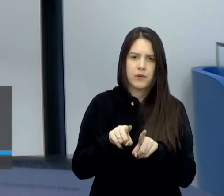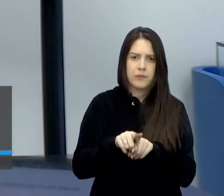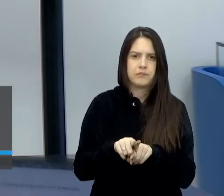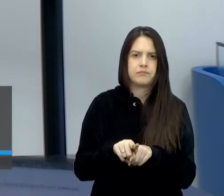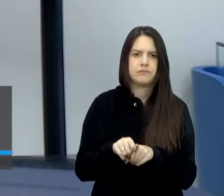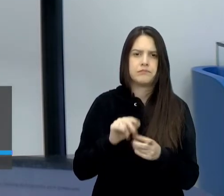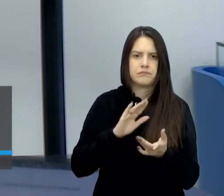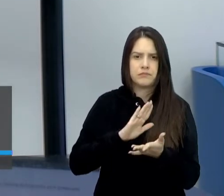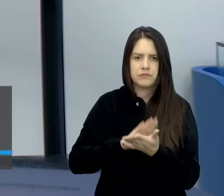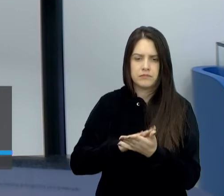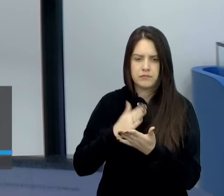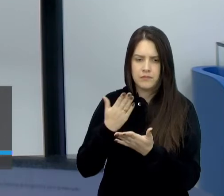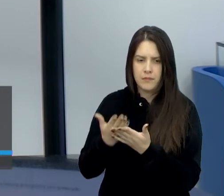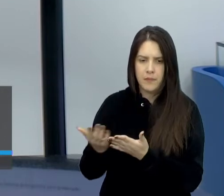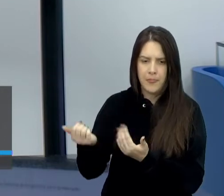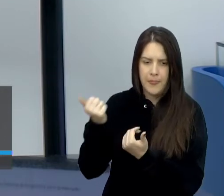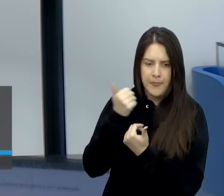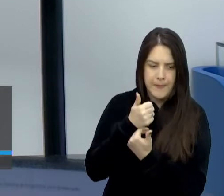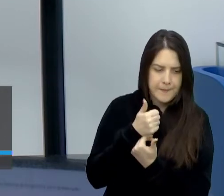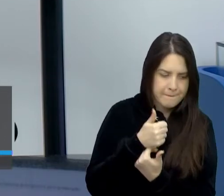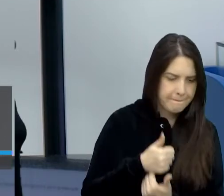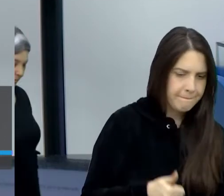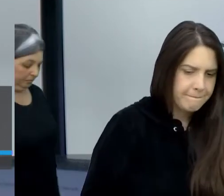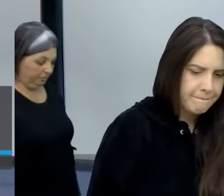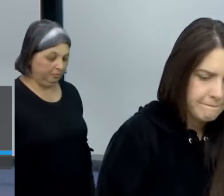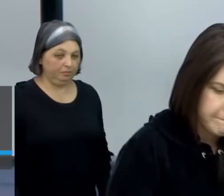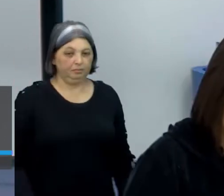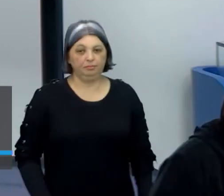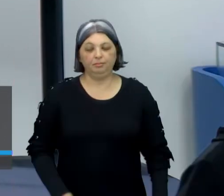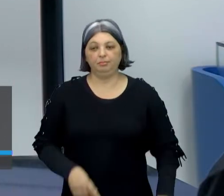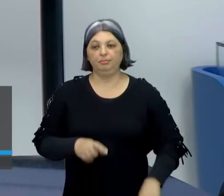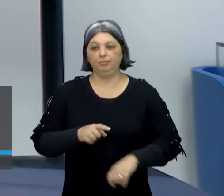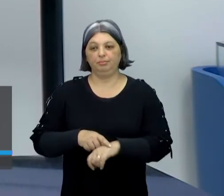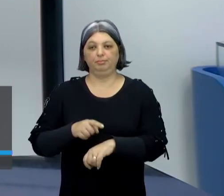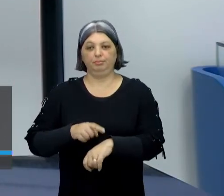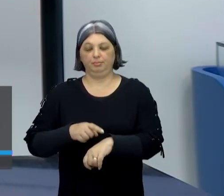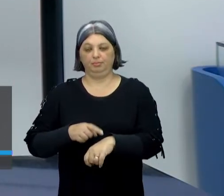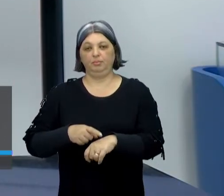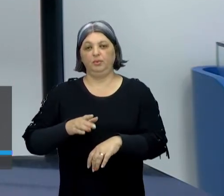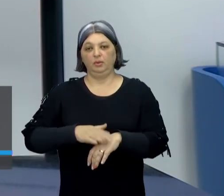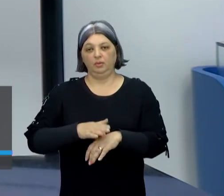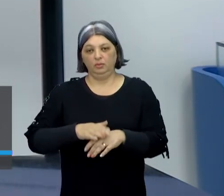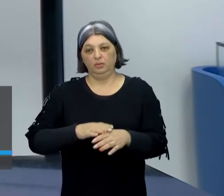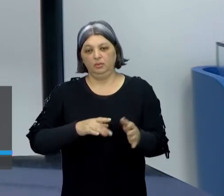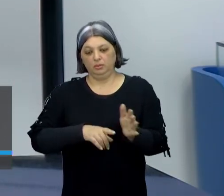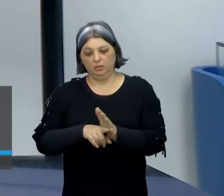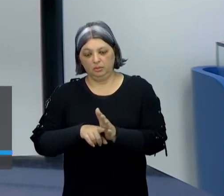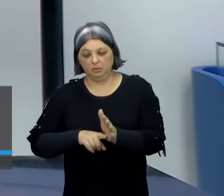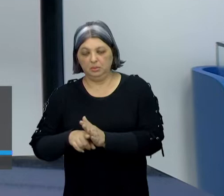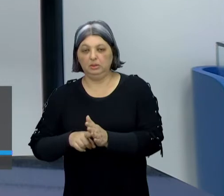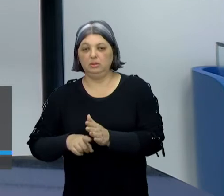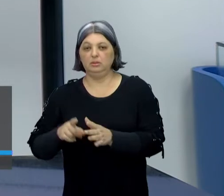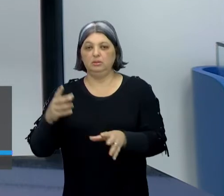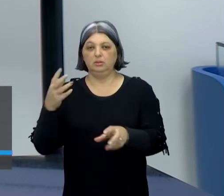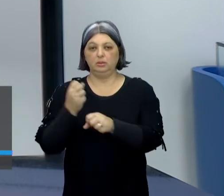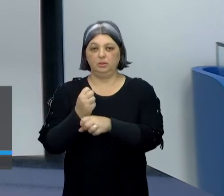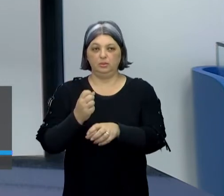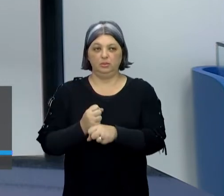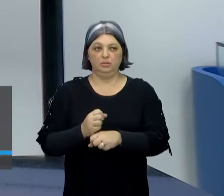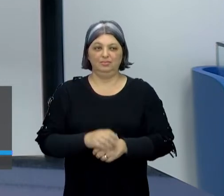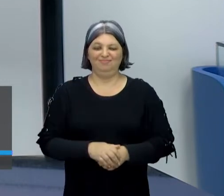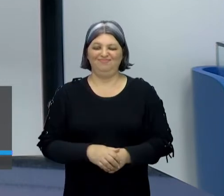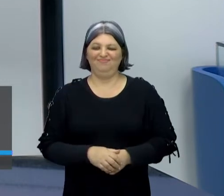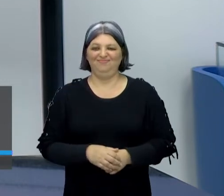aí é muito importante para nós aí na hora de fazer a leitura da conta. Vamos para uma outra conta de consumo